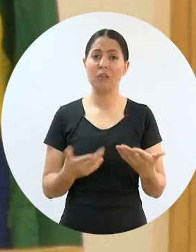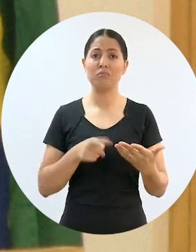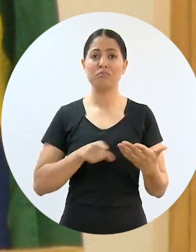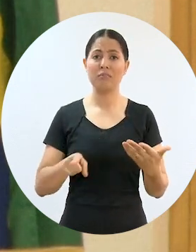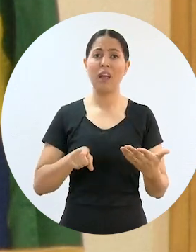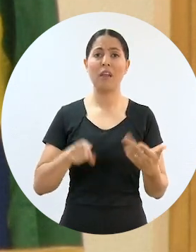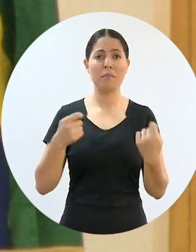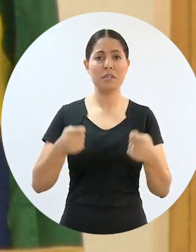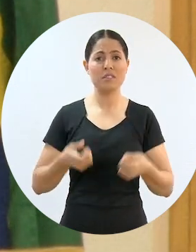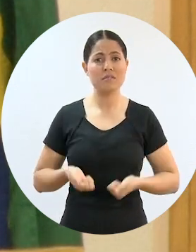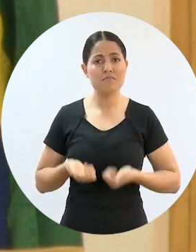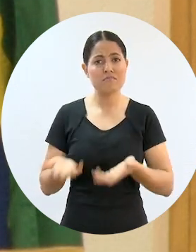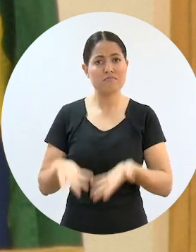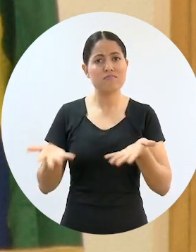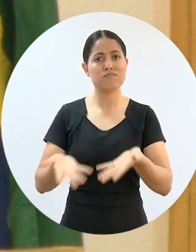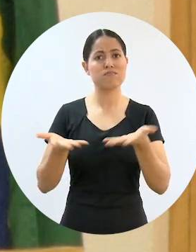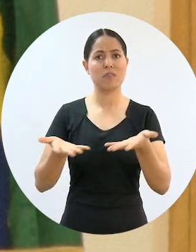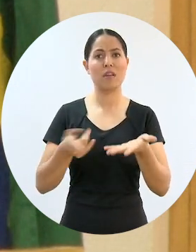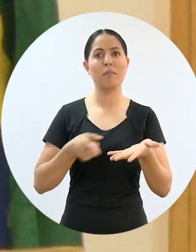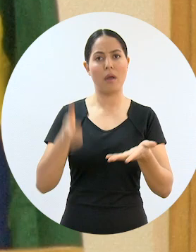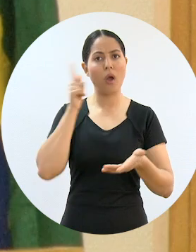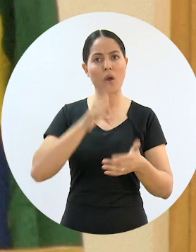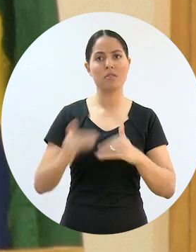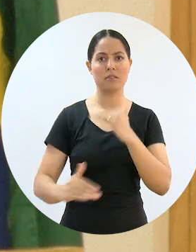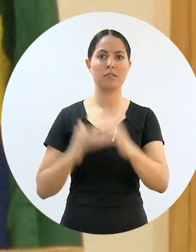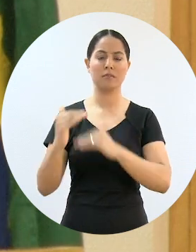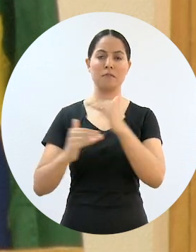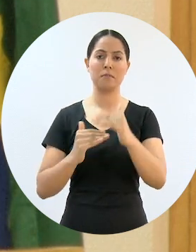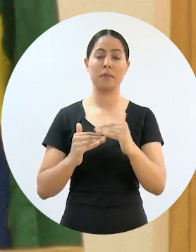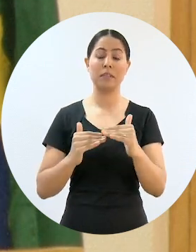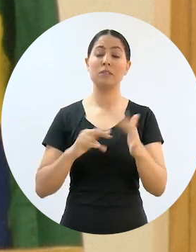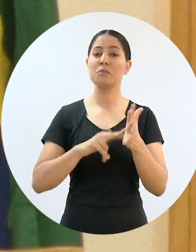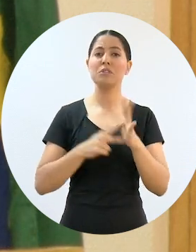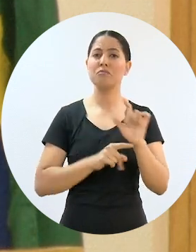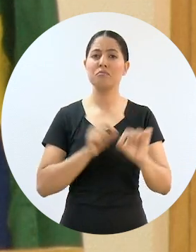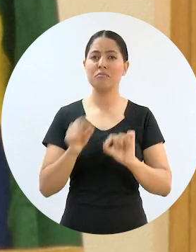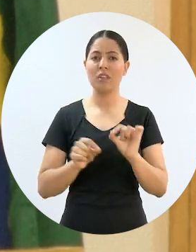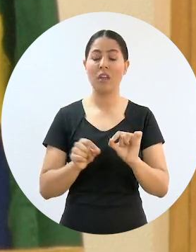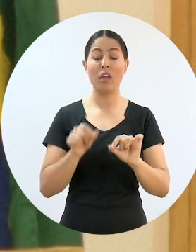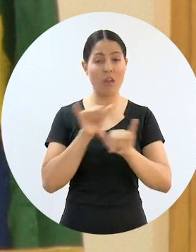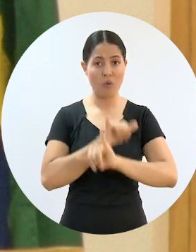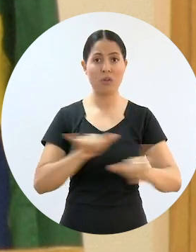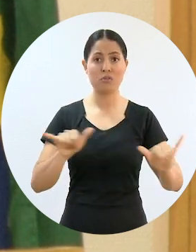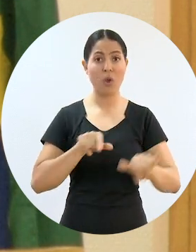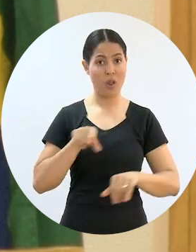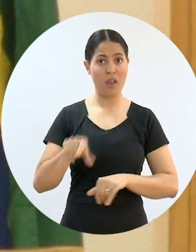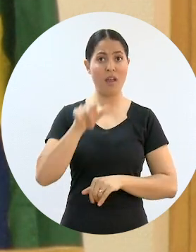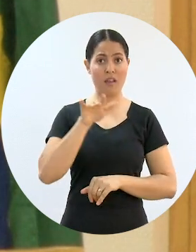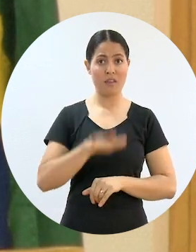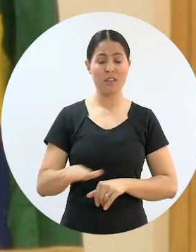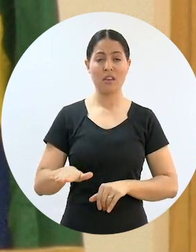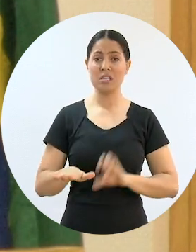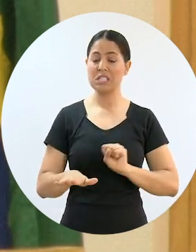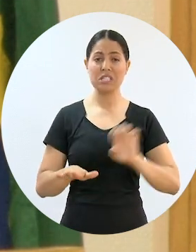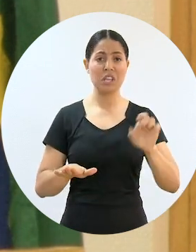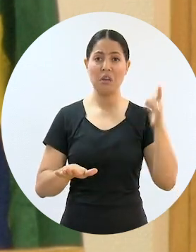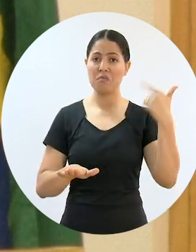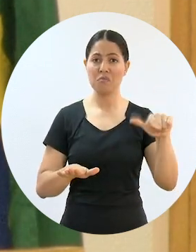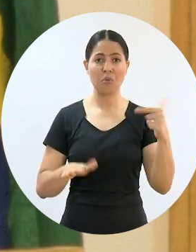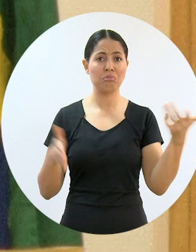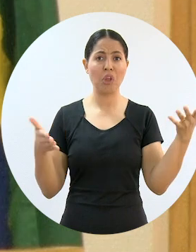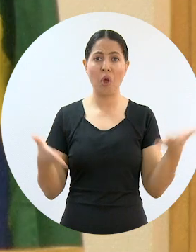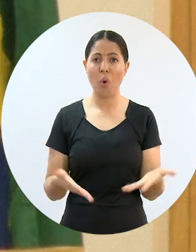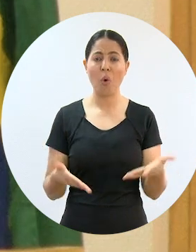quanto receber para que o seu desenvolvimento se faça pleno. Ou seja, tenho dito que a criança que